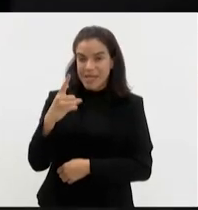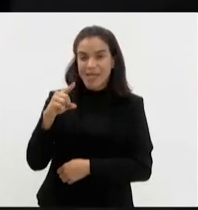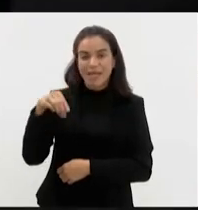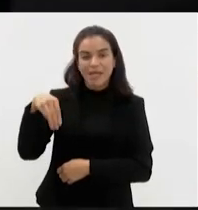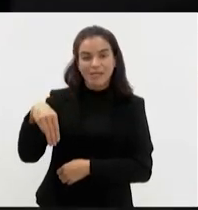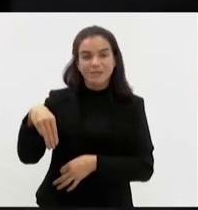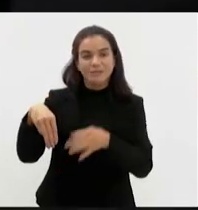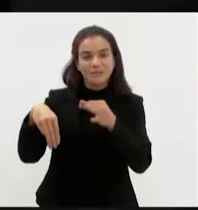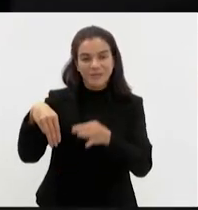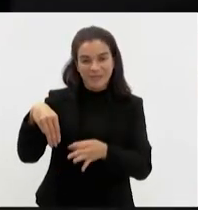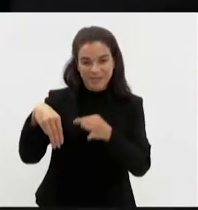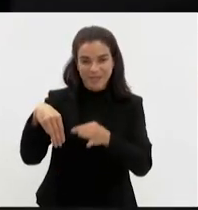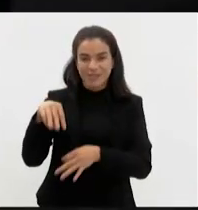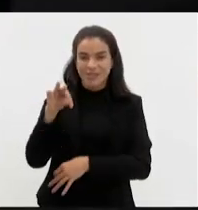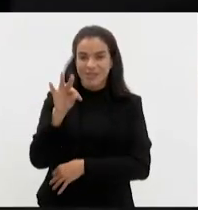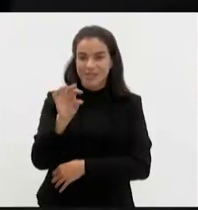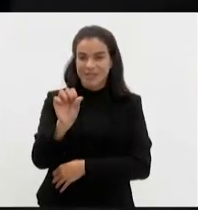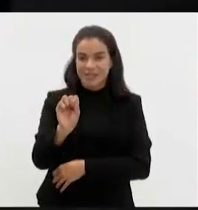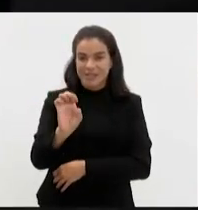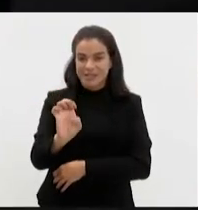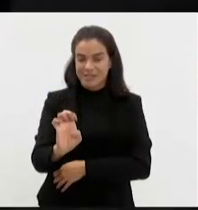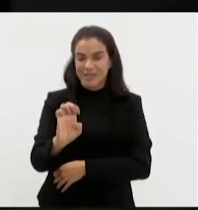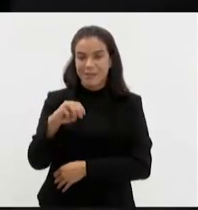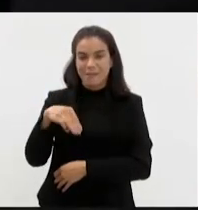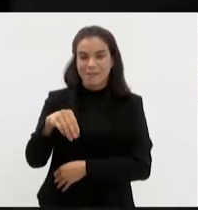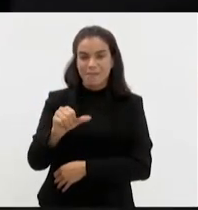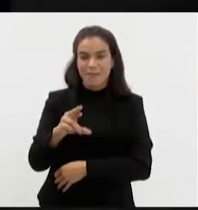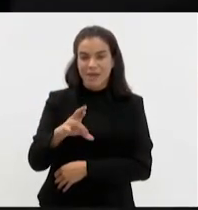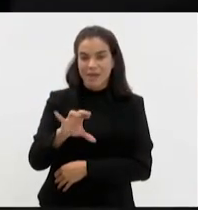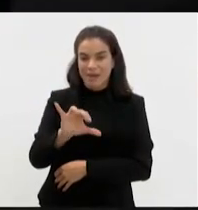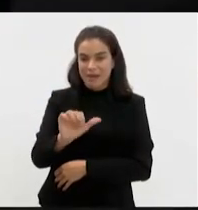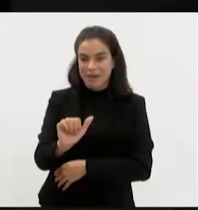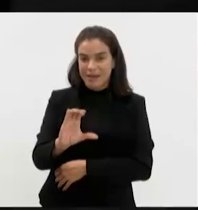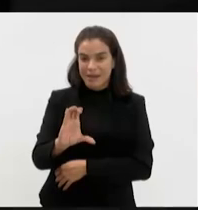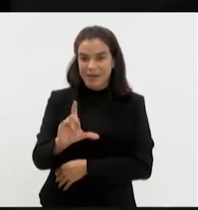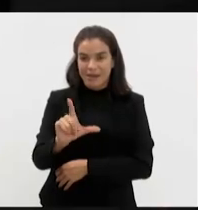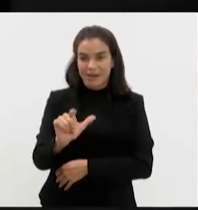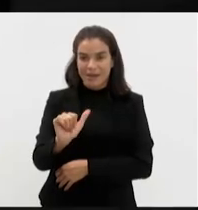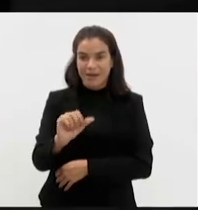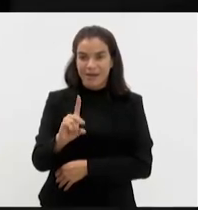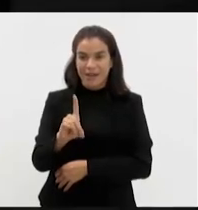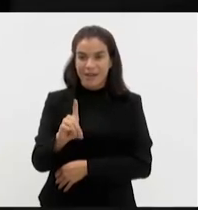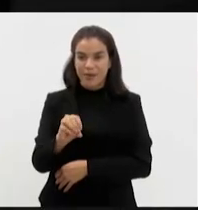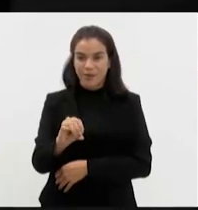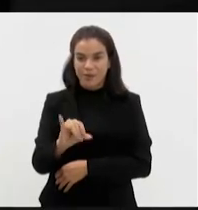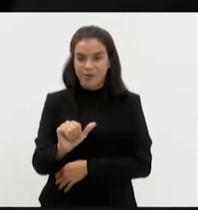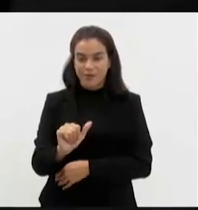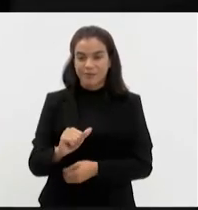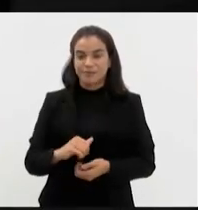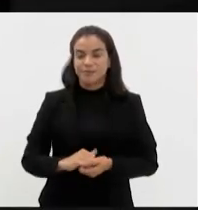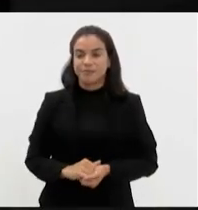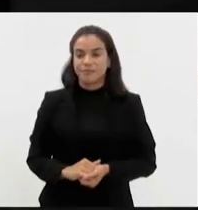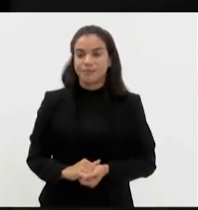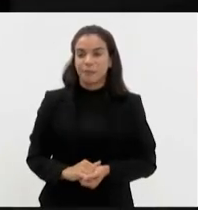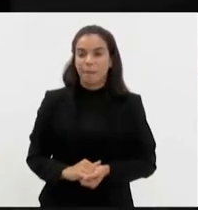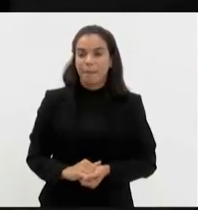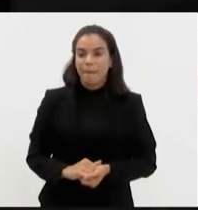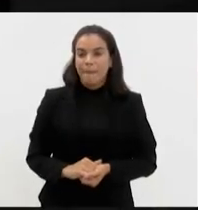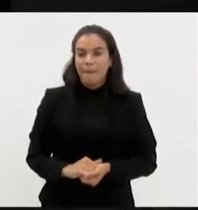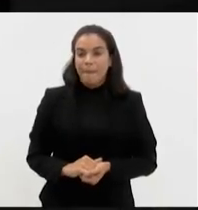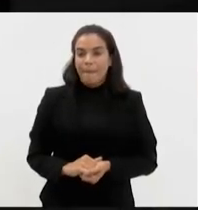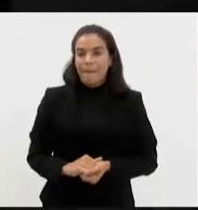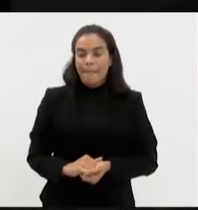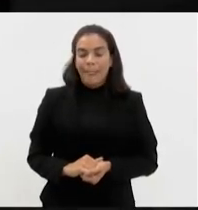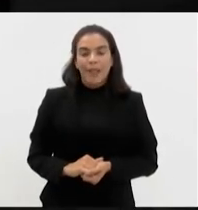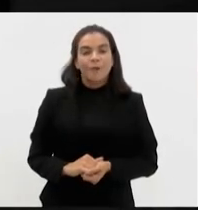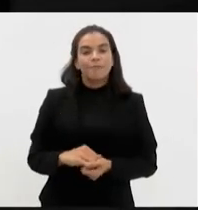ET ministra do TSE Dra Maria Cláudia baneri muito bem-vinda muito feliz de vê-la aqui também Dr